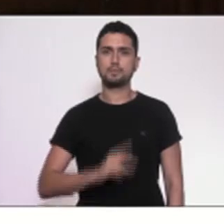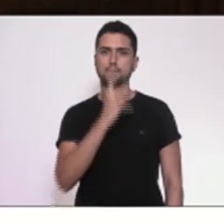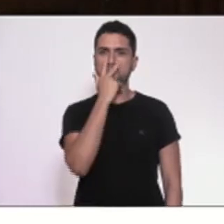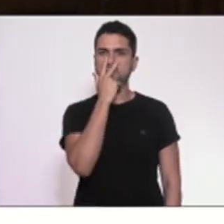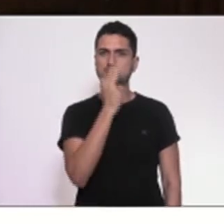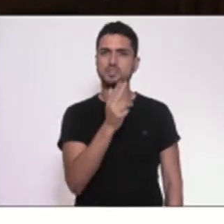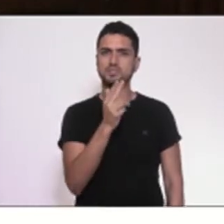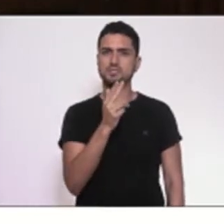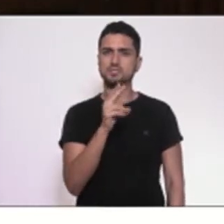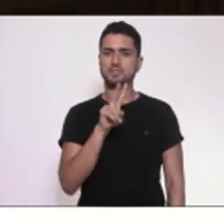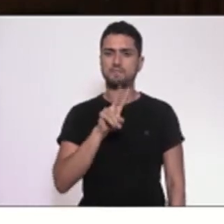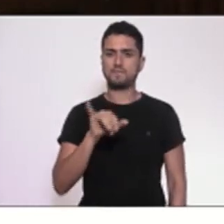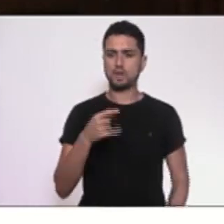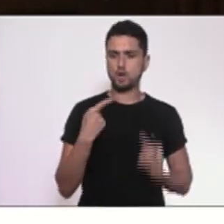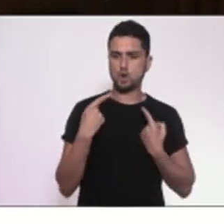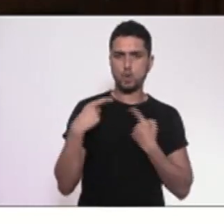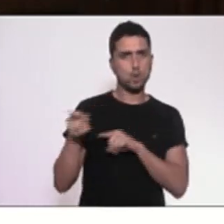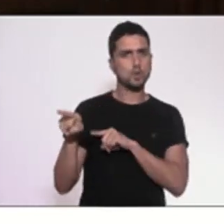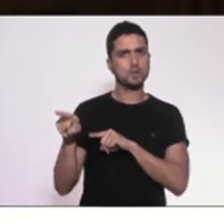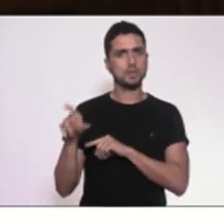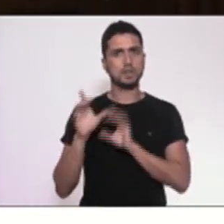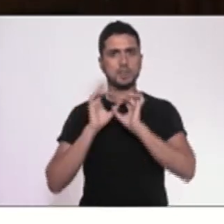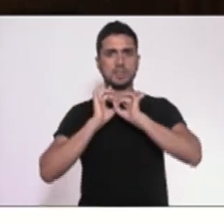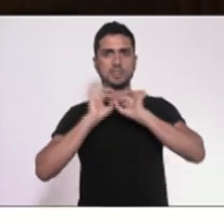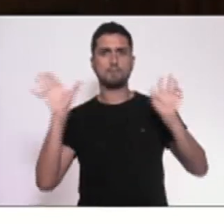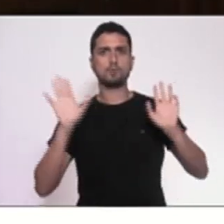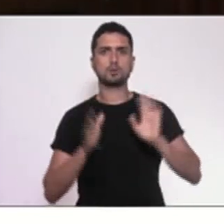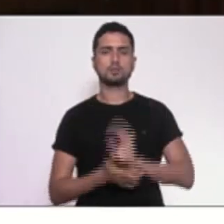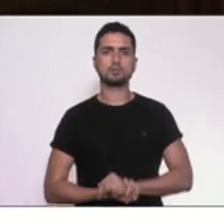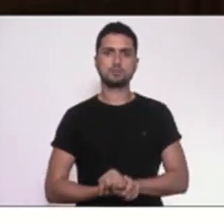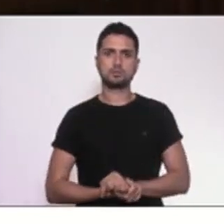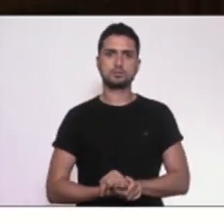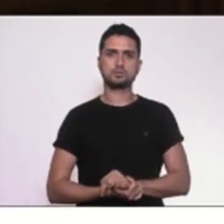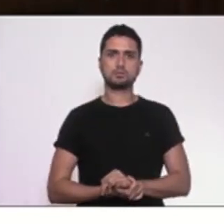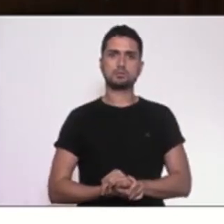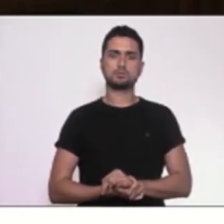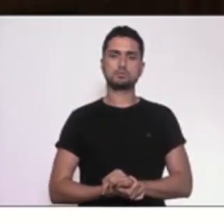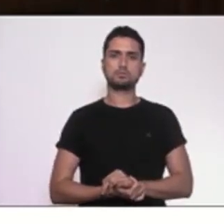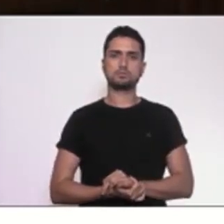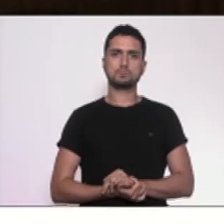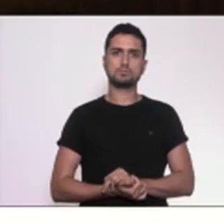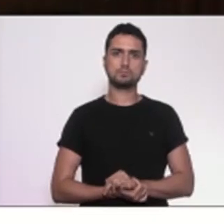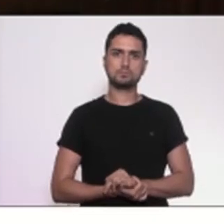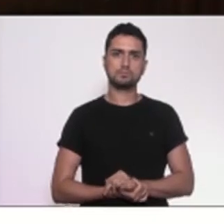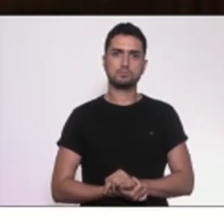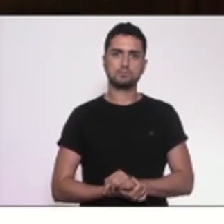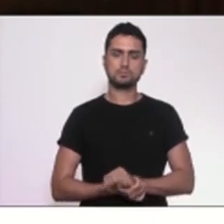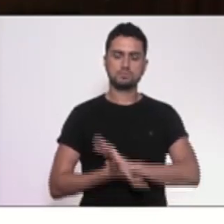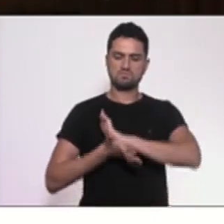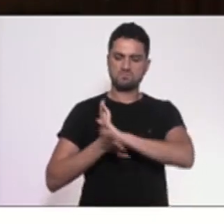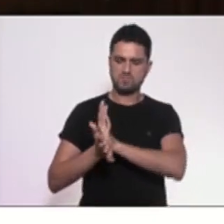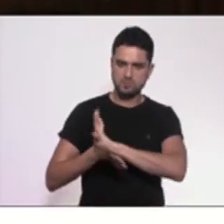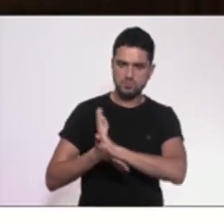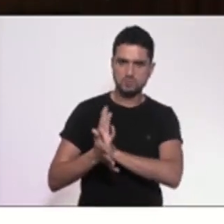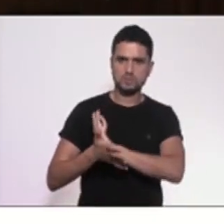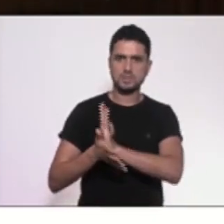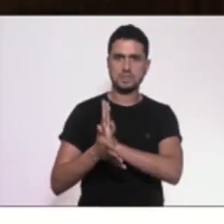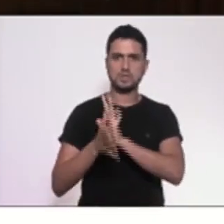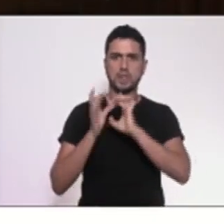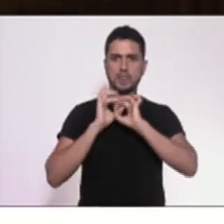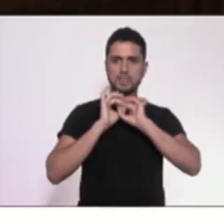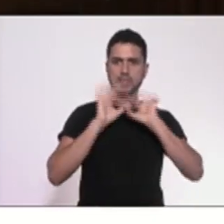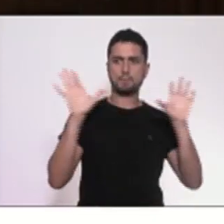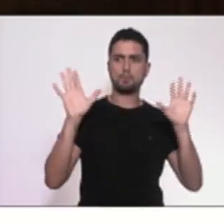sentido de afrontar e desfazer minimamente pressupostos democráticos